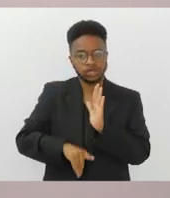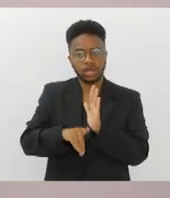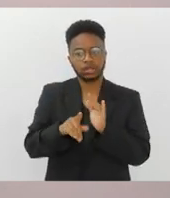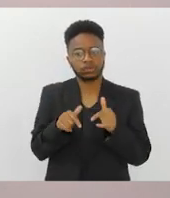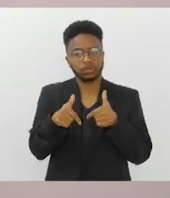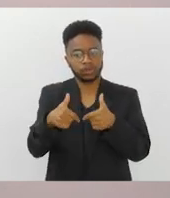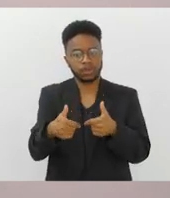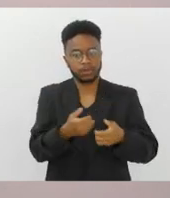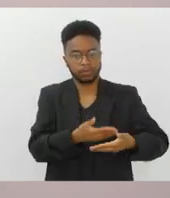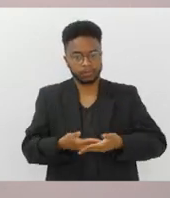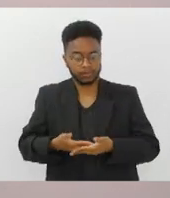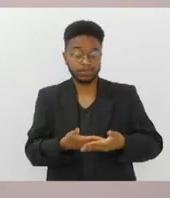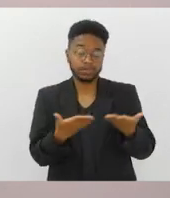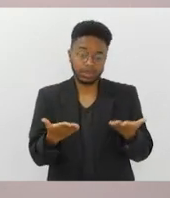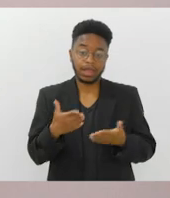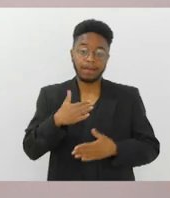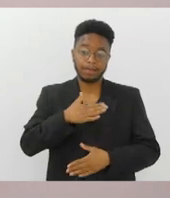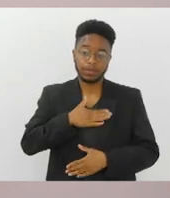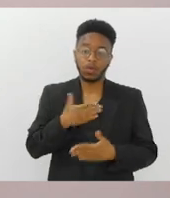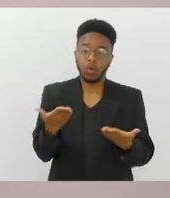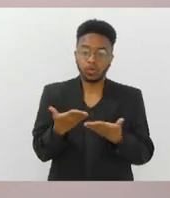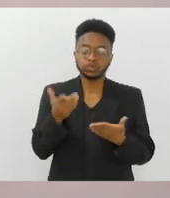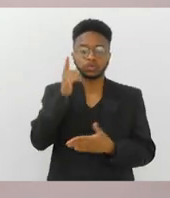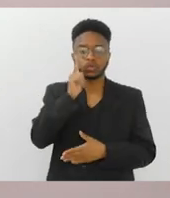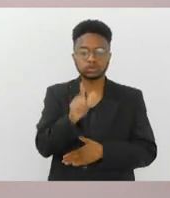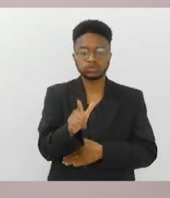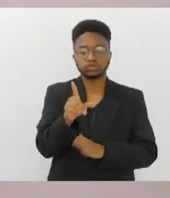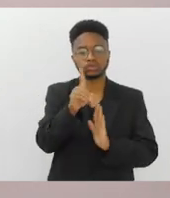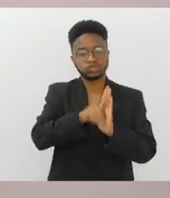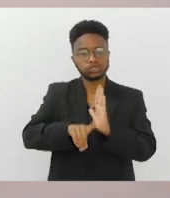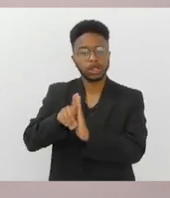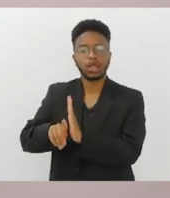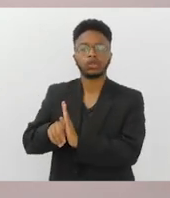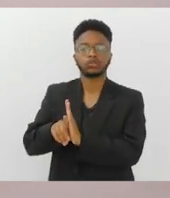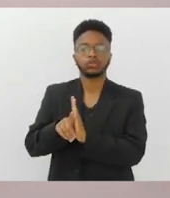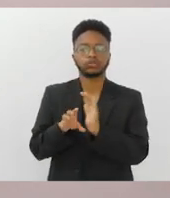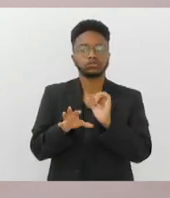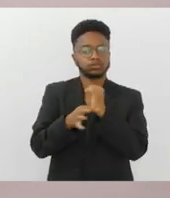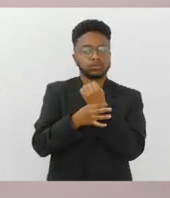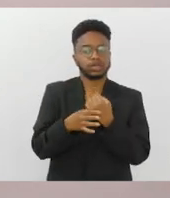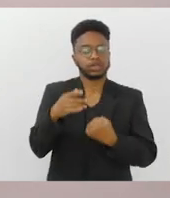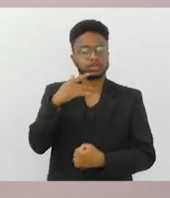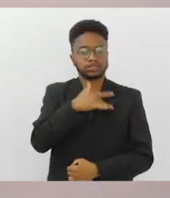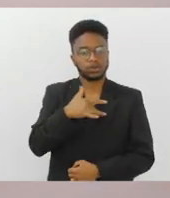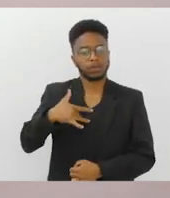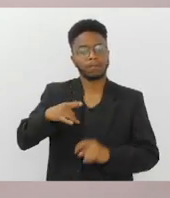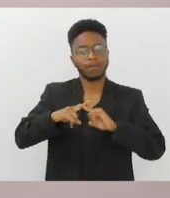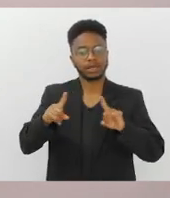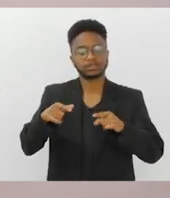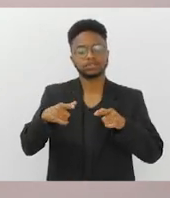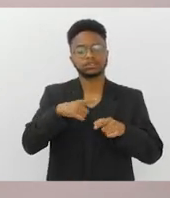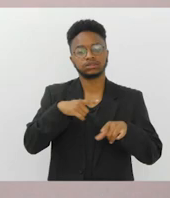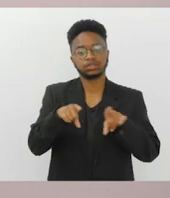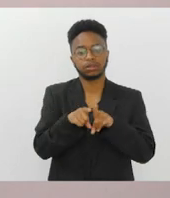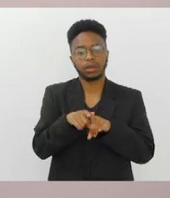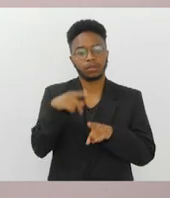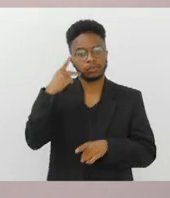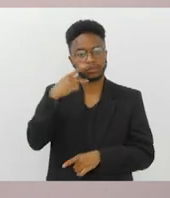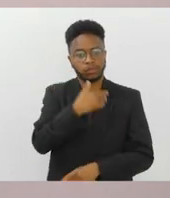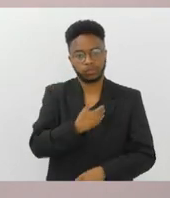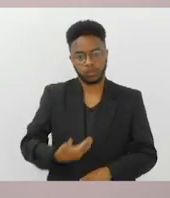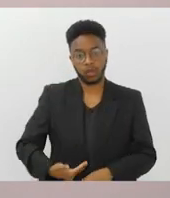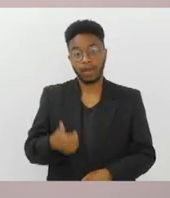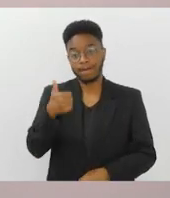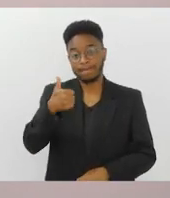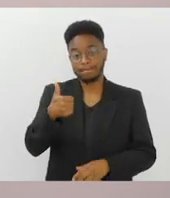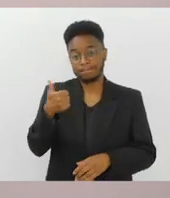isso para mim, que tem hoje esse acesso à dignidade, a gente tem feito política pública para isso. Então, no ano 1 do nosso mandato, a